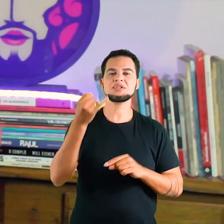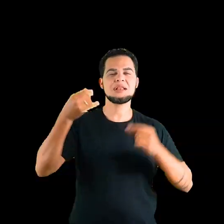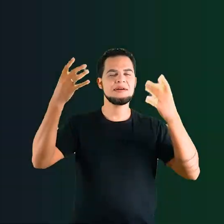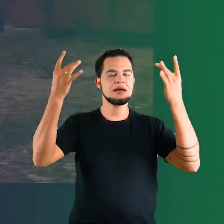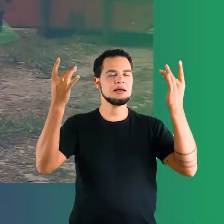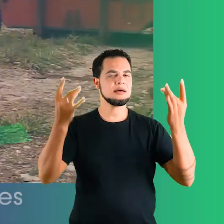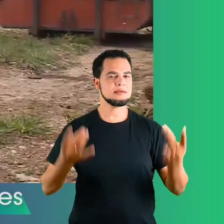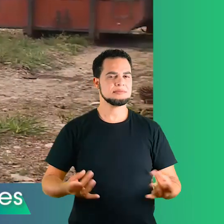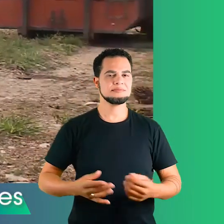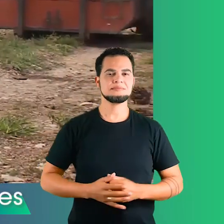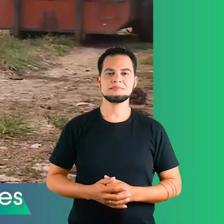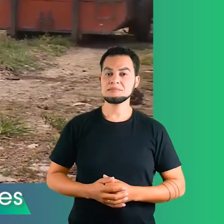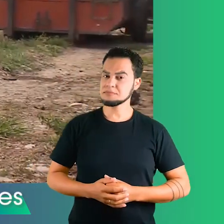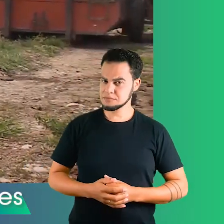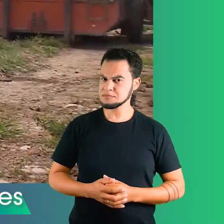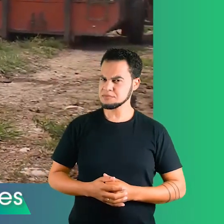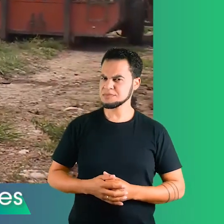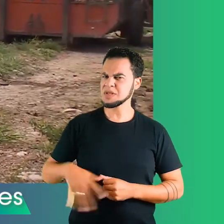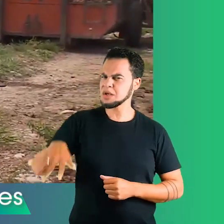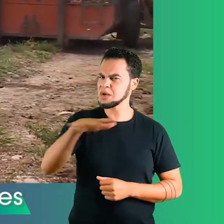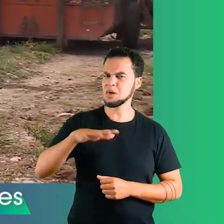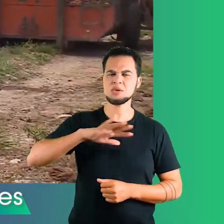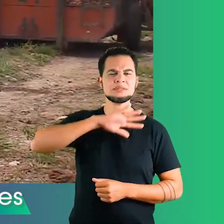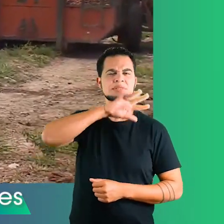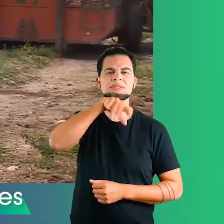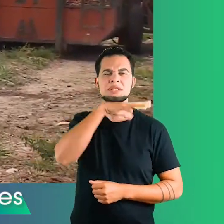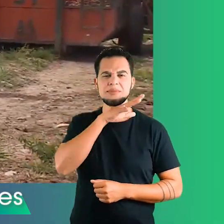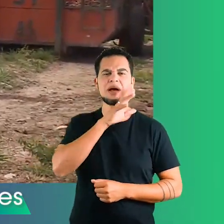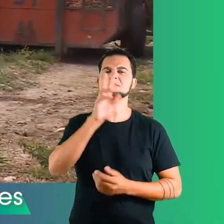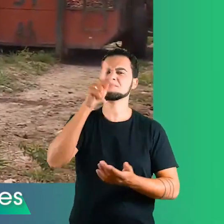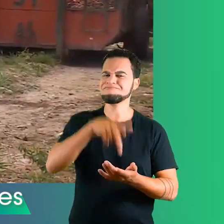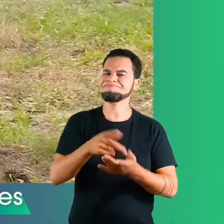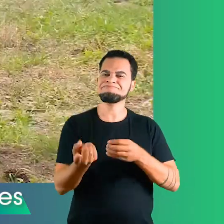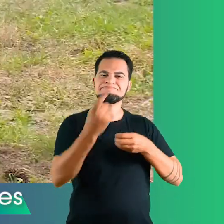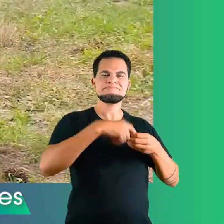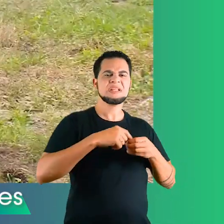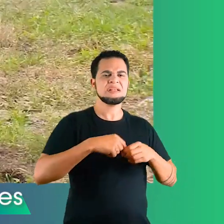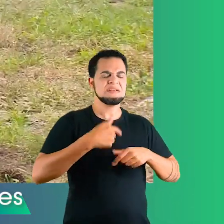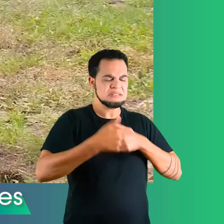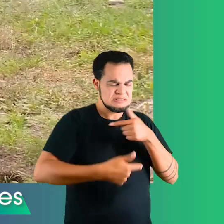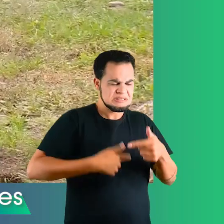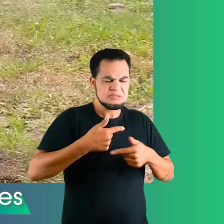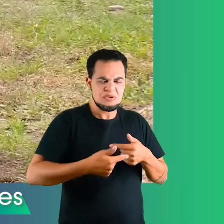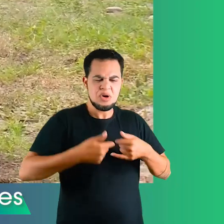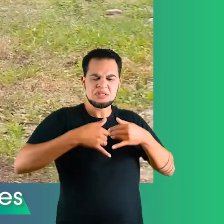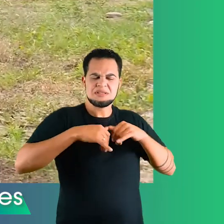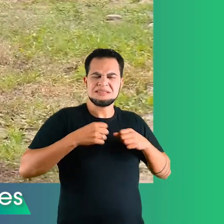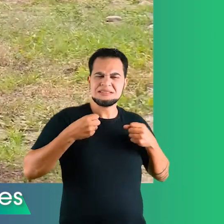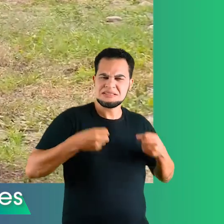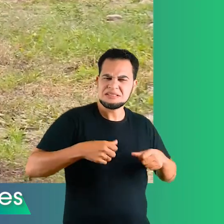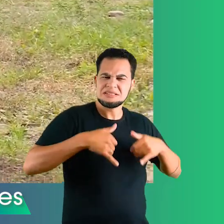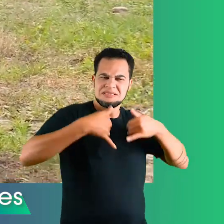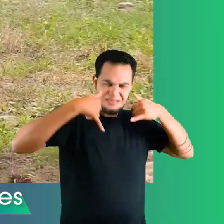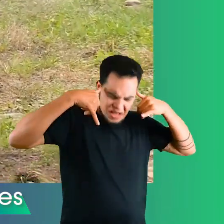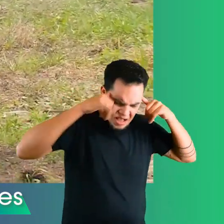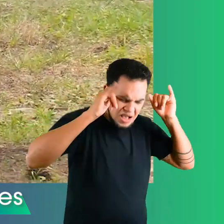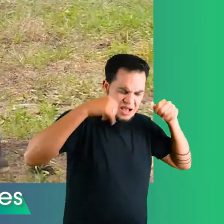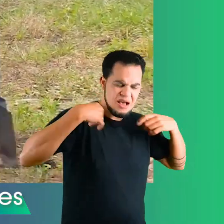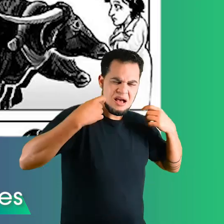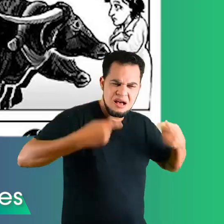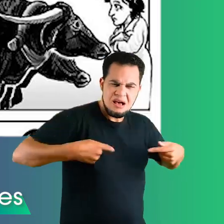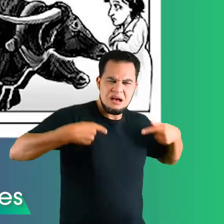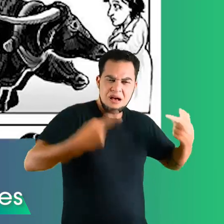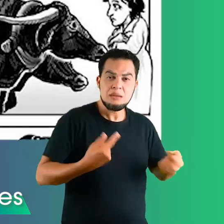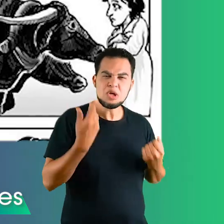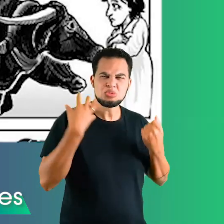relatar. Os animais finalmente tornaram a fazer força e passaram pela lombada, mas um deles